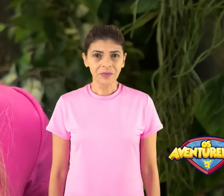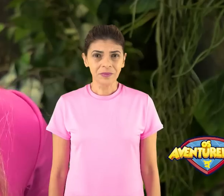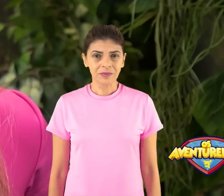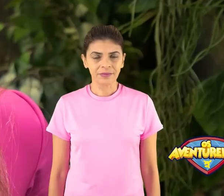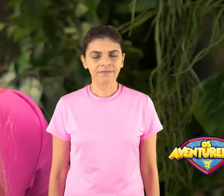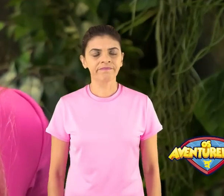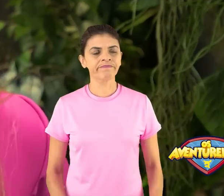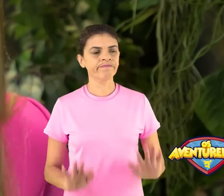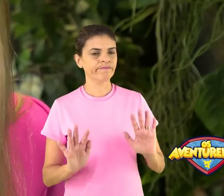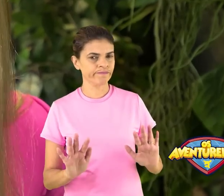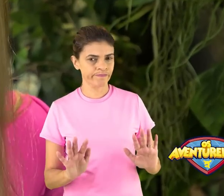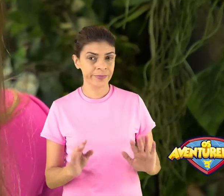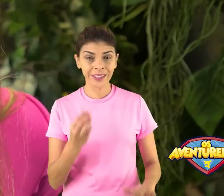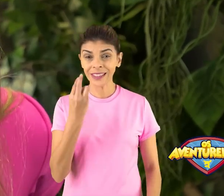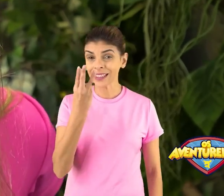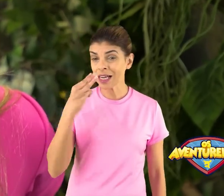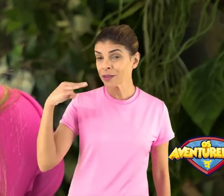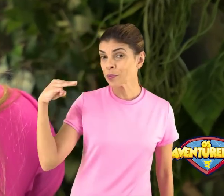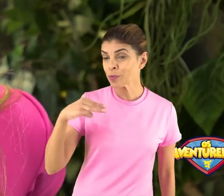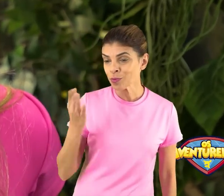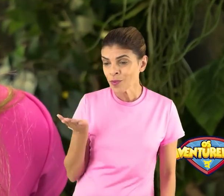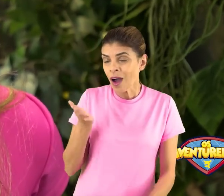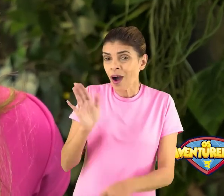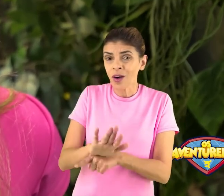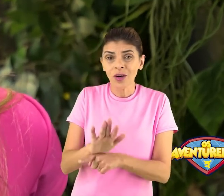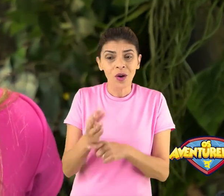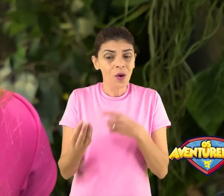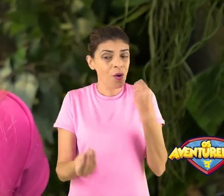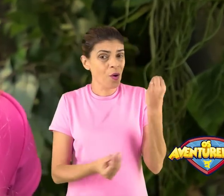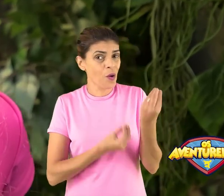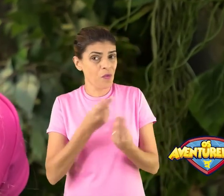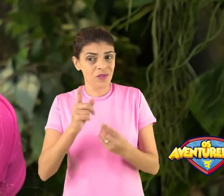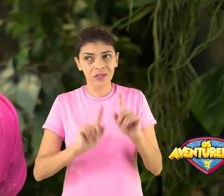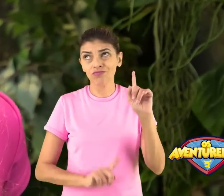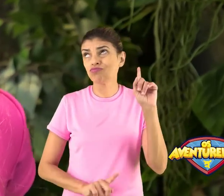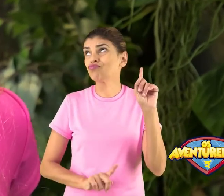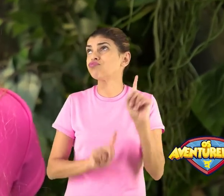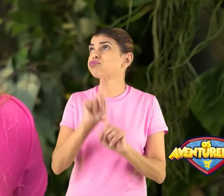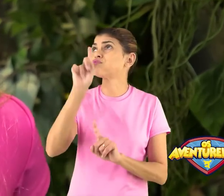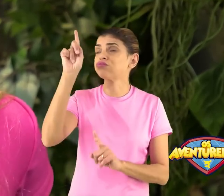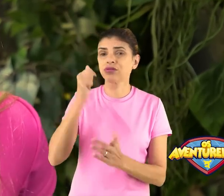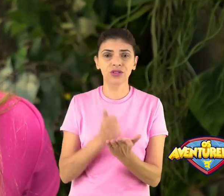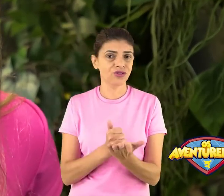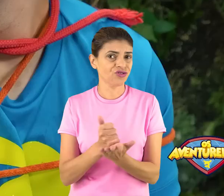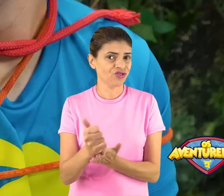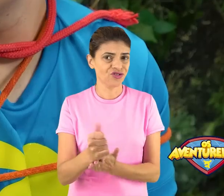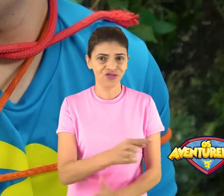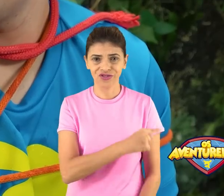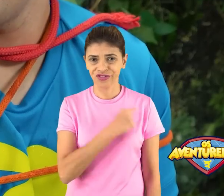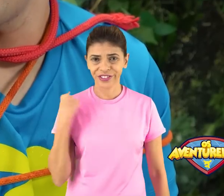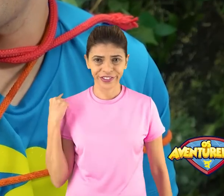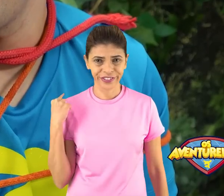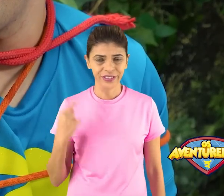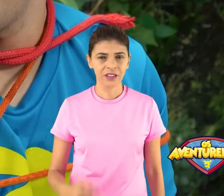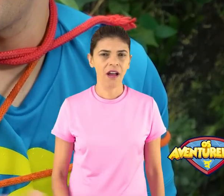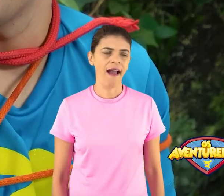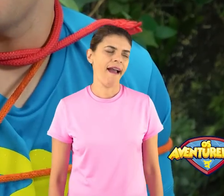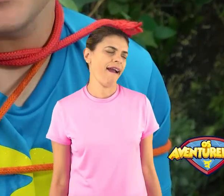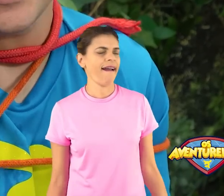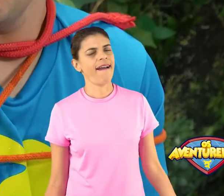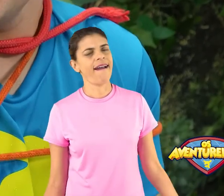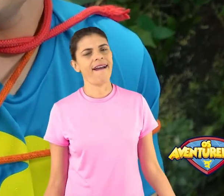A gente tem três minutos para te tirar daí Ou então Já era Ah